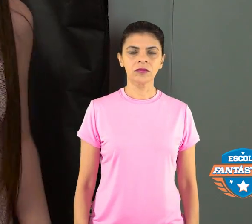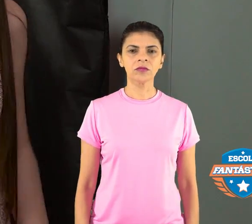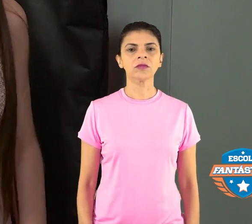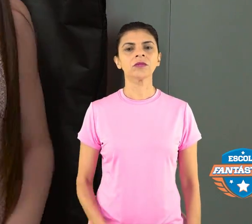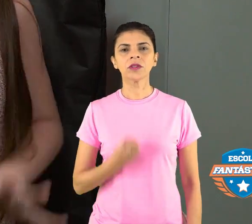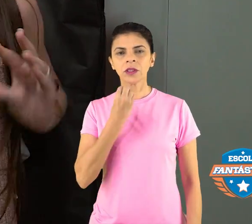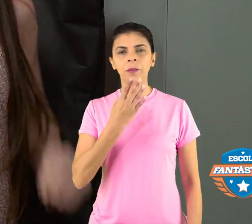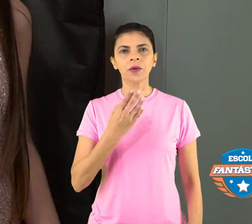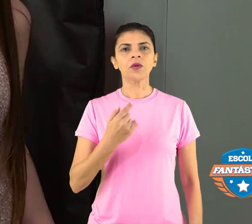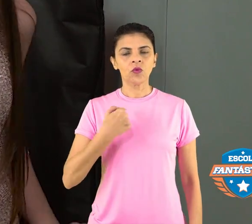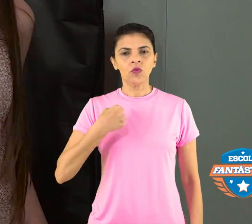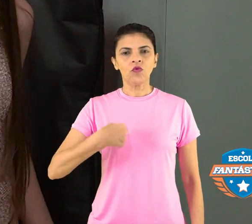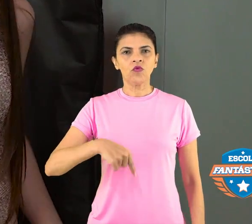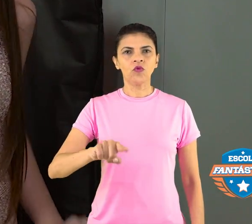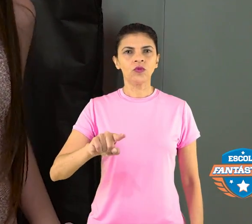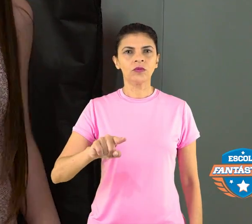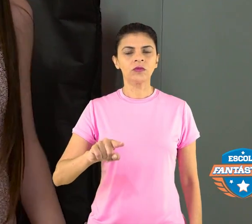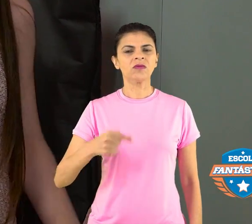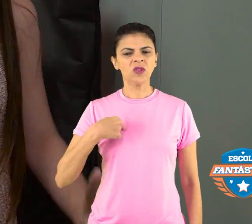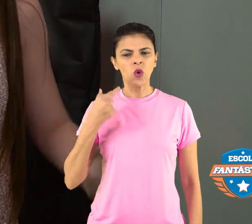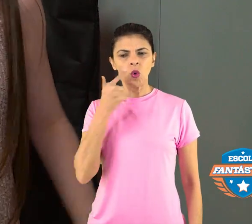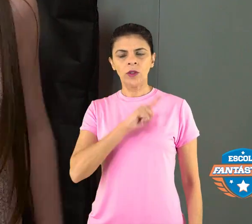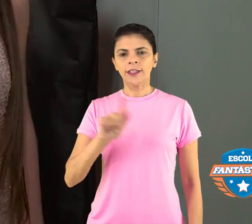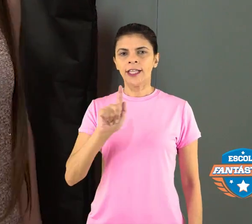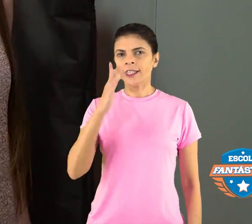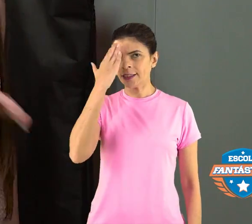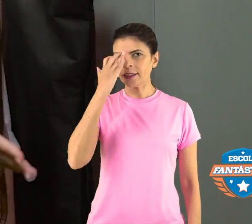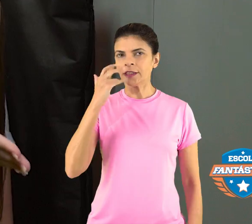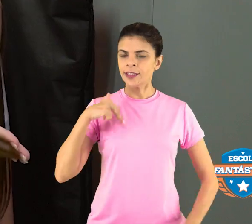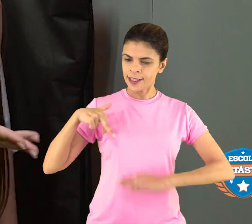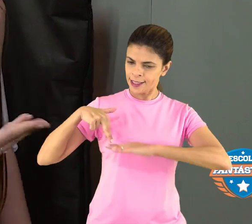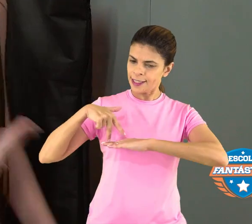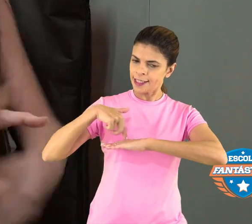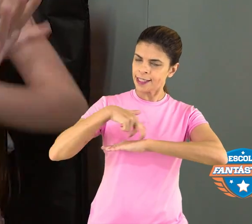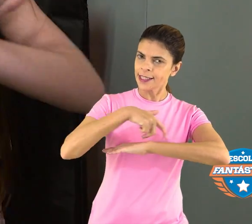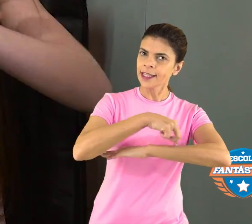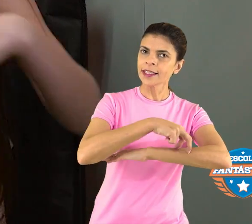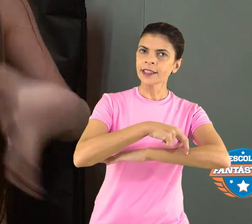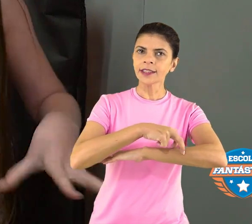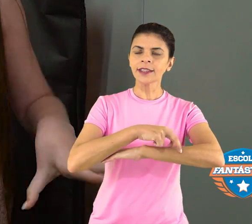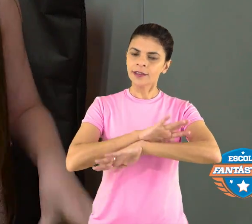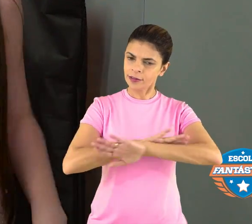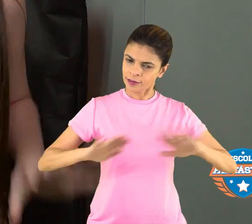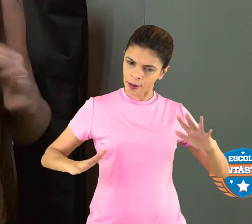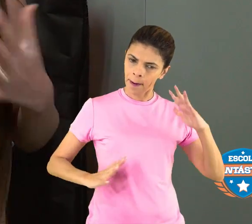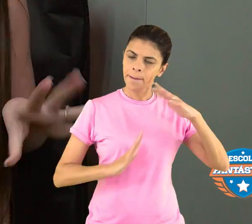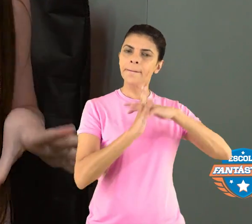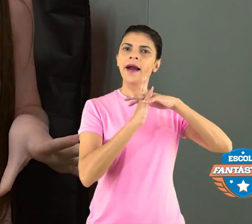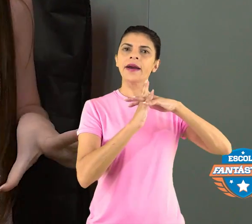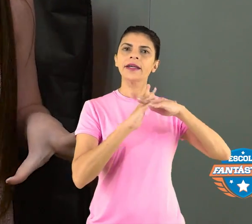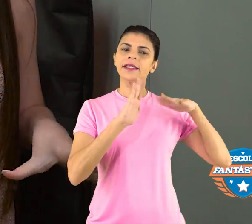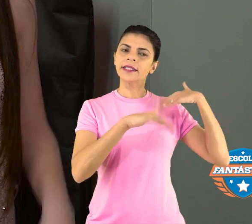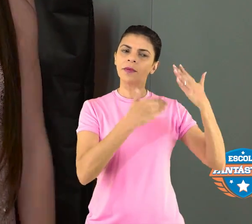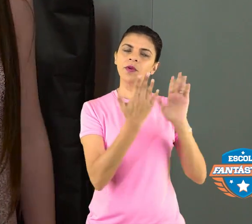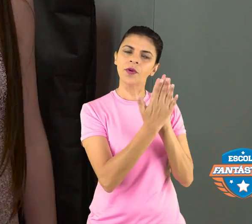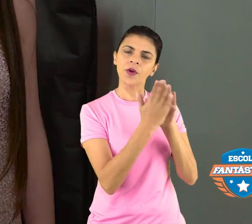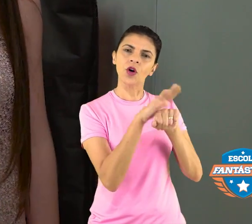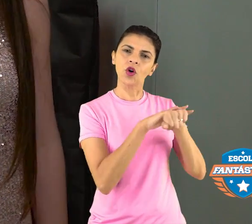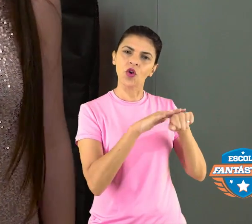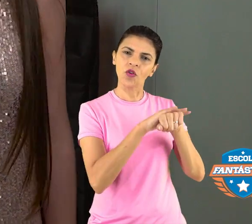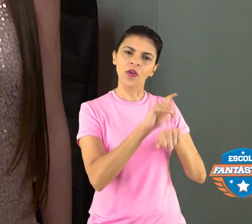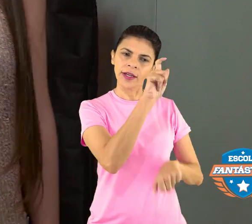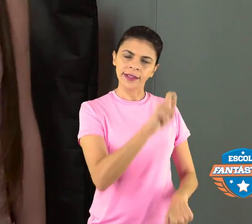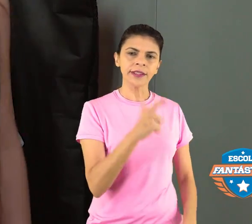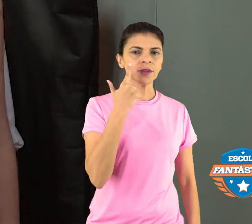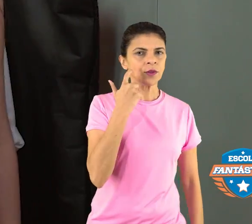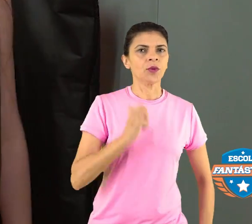Tá bem. Você consegue, Gi. É só entrar na passarela e arrasar. Depois você conversa com o Lucas.